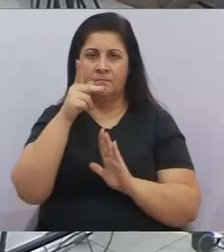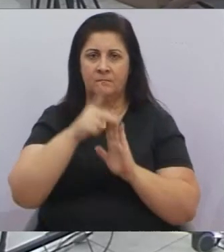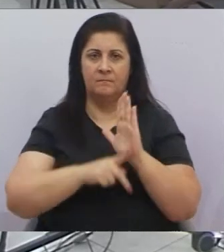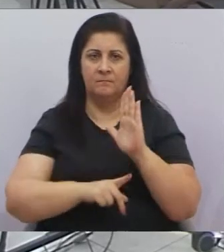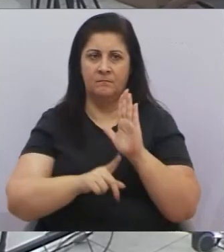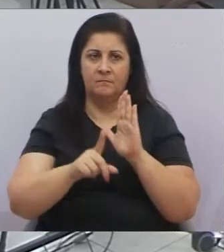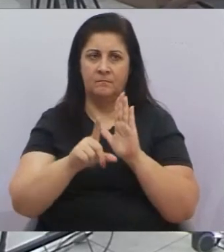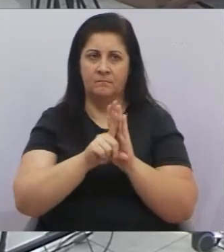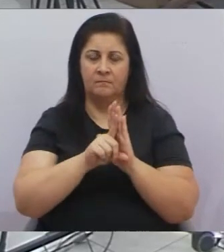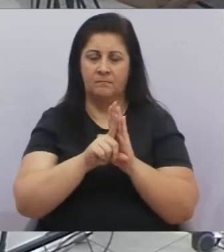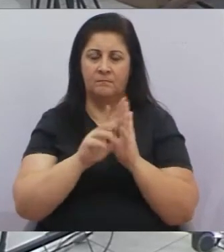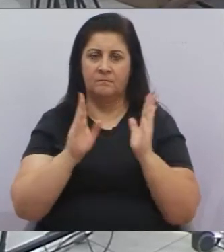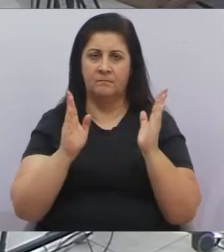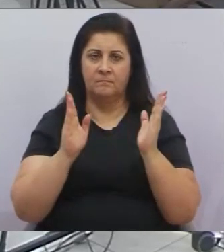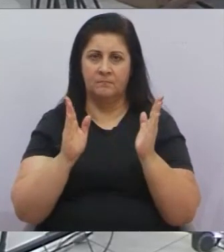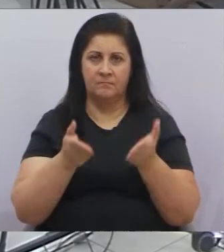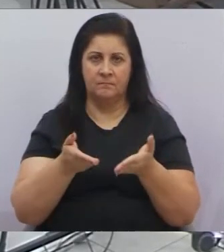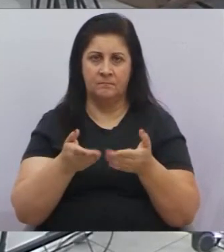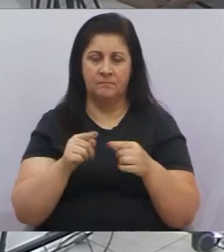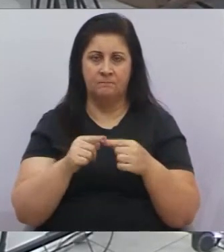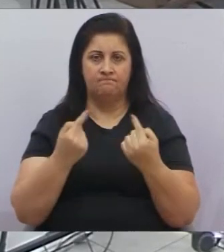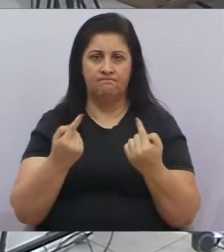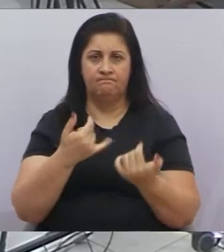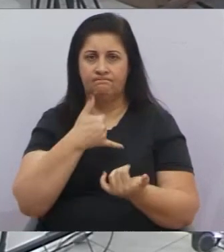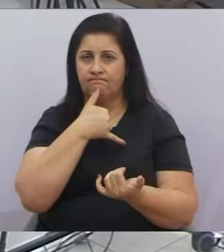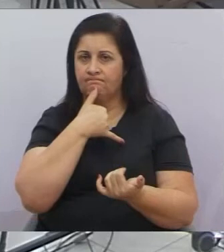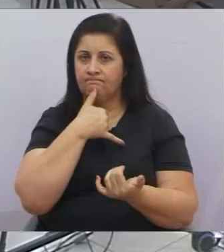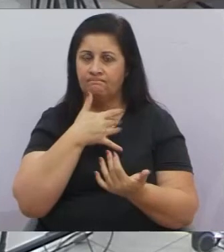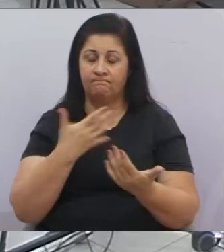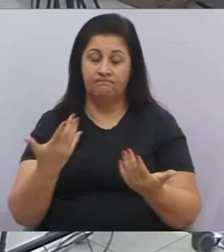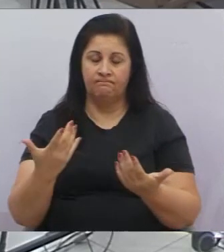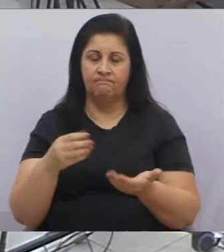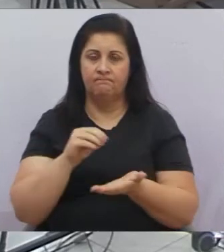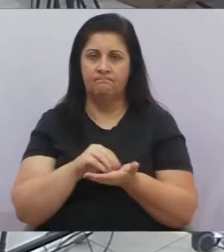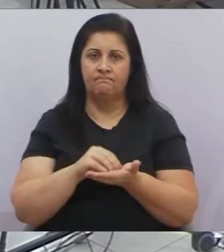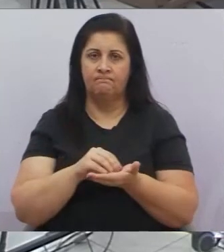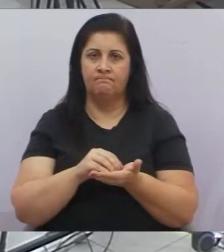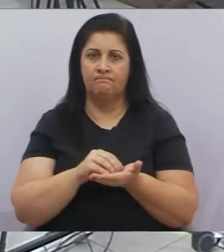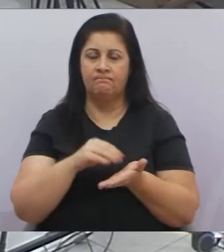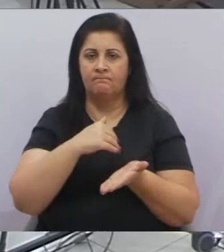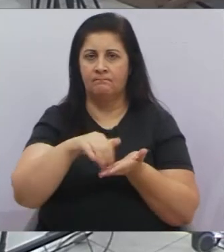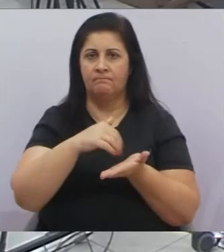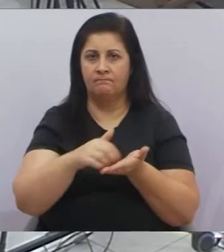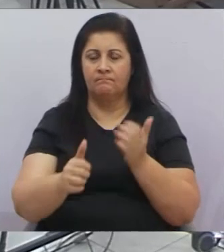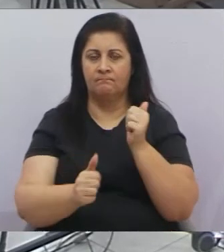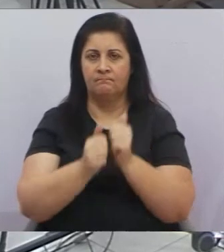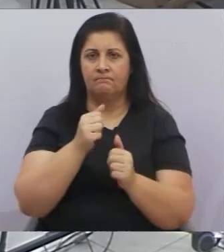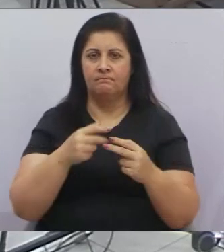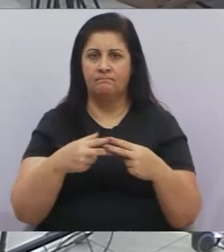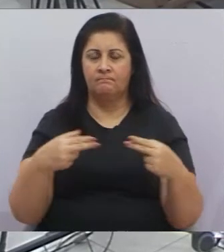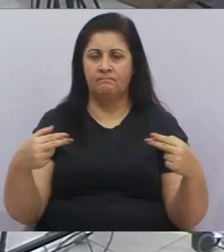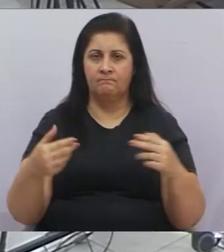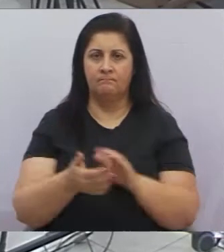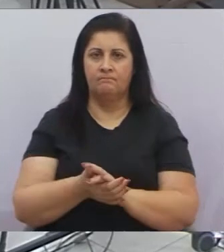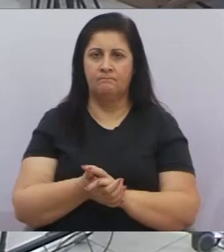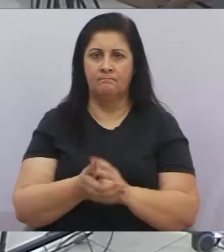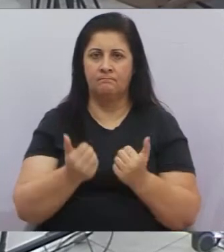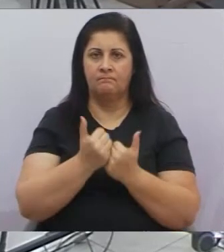projeto neste momento, mas infelizmente quem é da Secretaria aí saiba que não passou essa